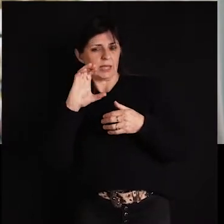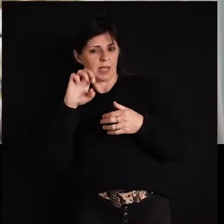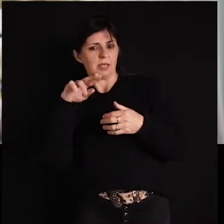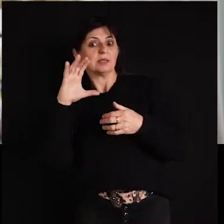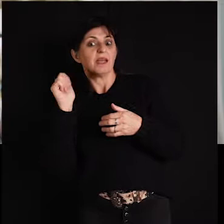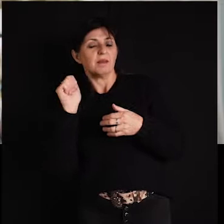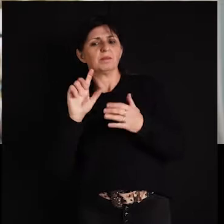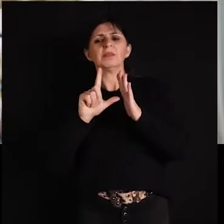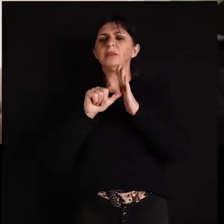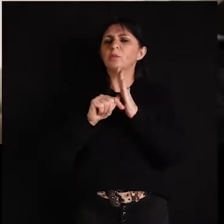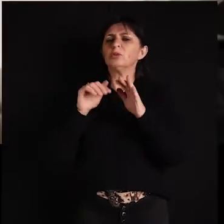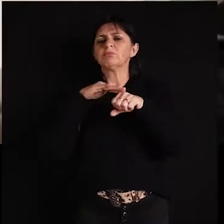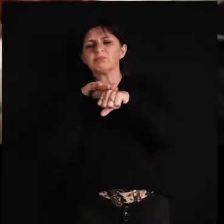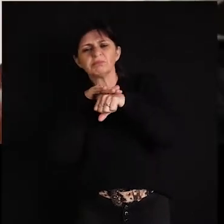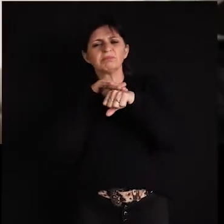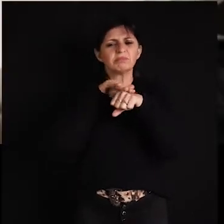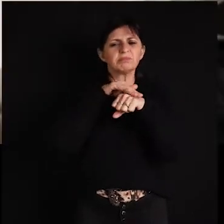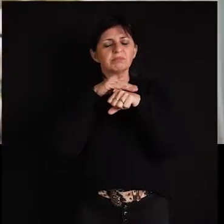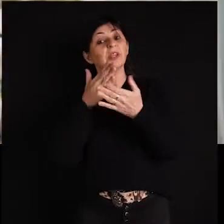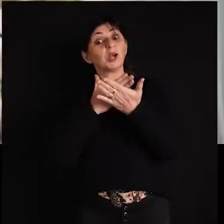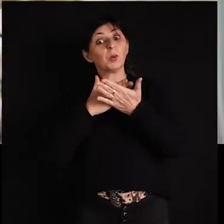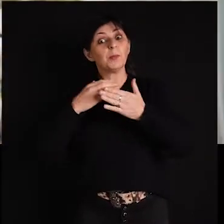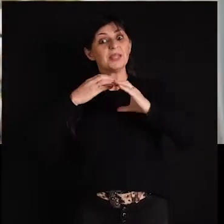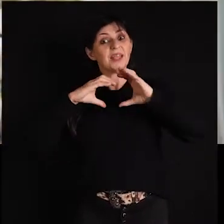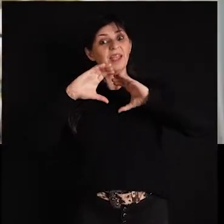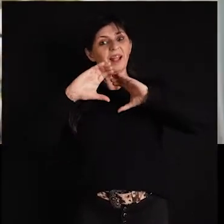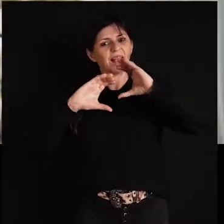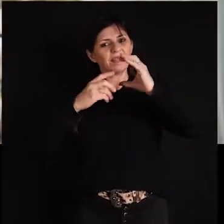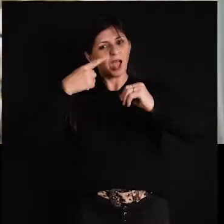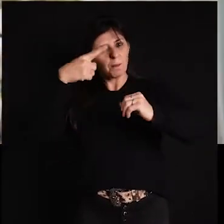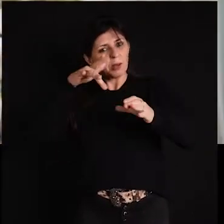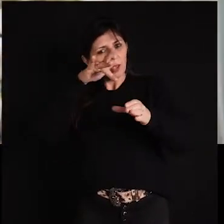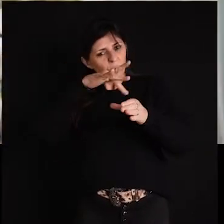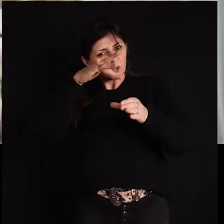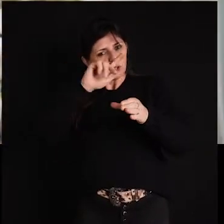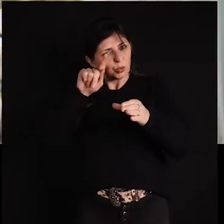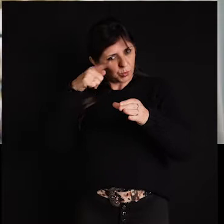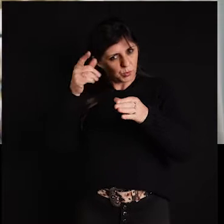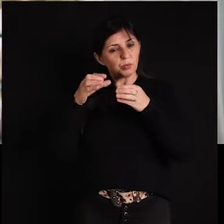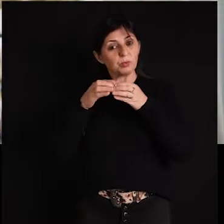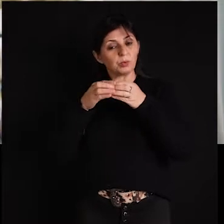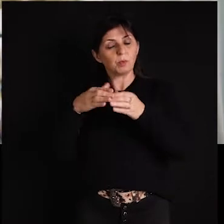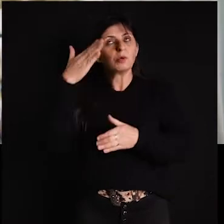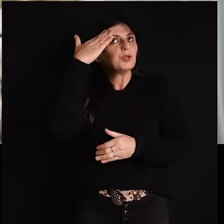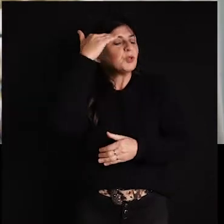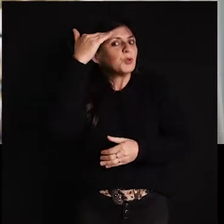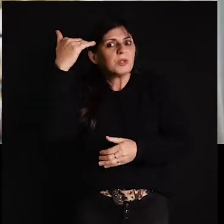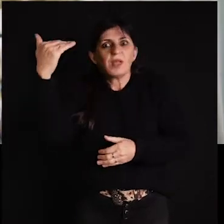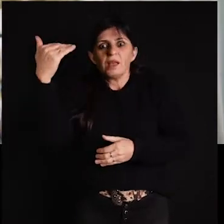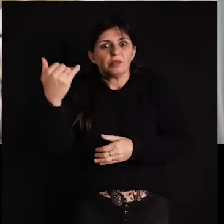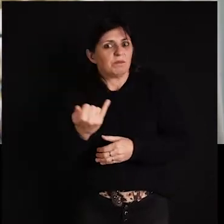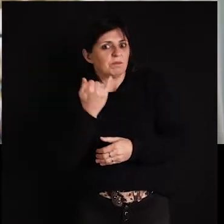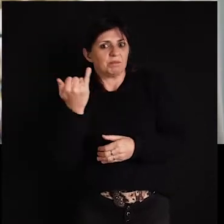comecei a cantar lá. Em seguida, gravei o primeiro disco com o Renascença, e foi um sucesso muito grande, né? Eu gravei a música